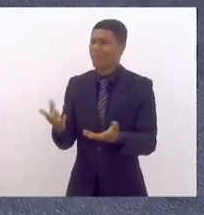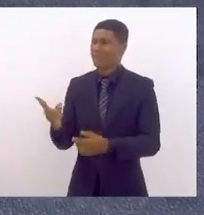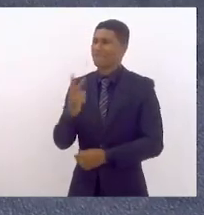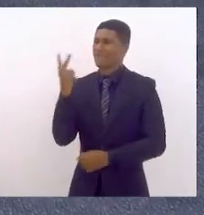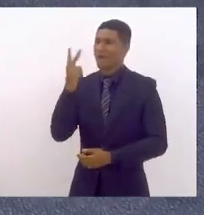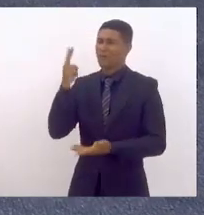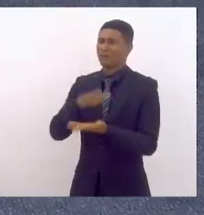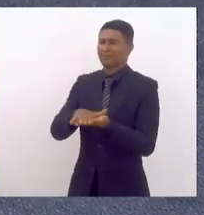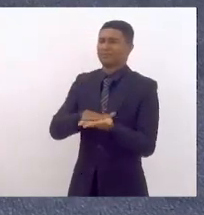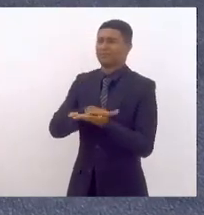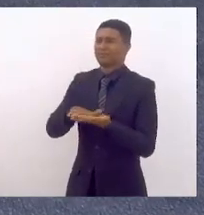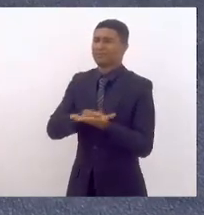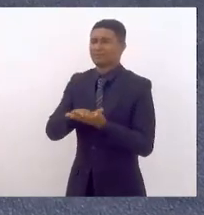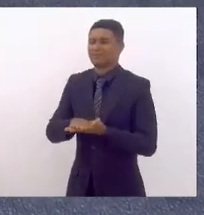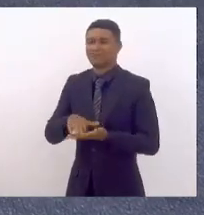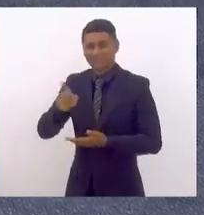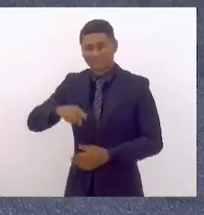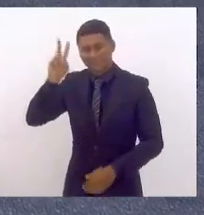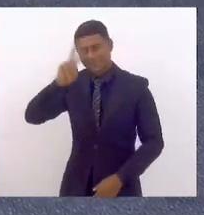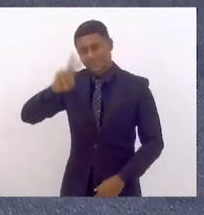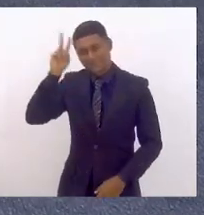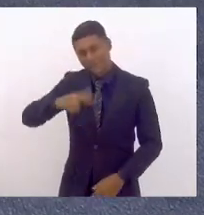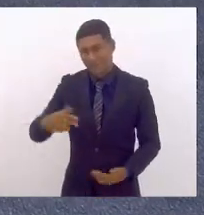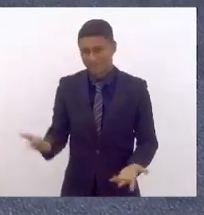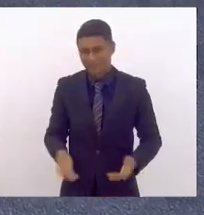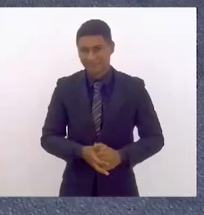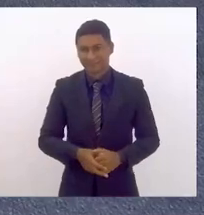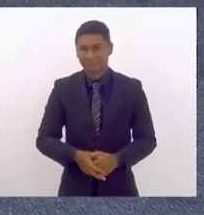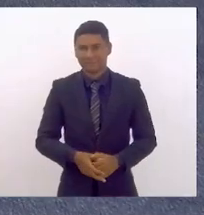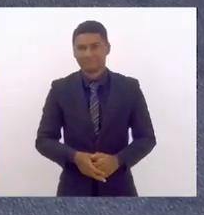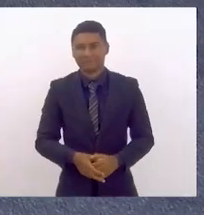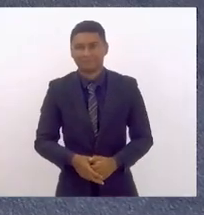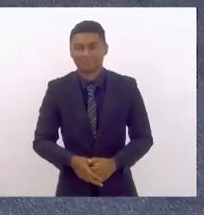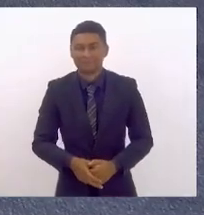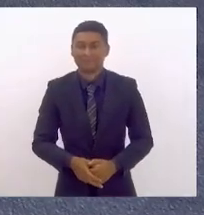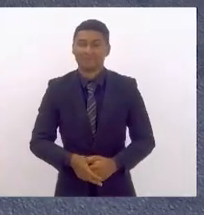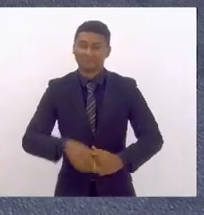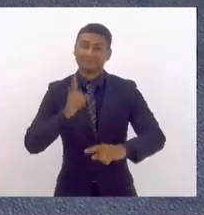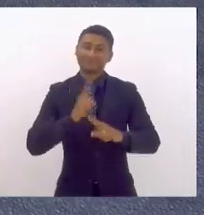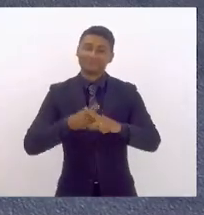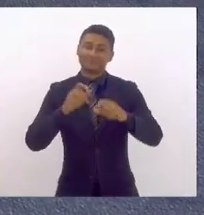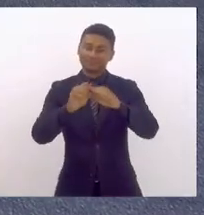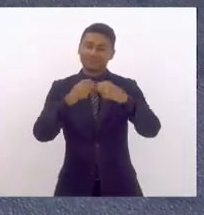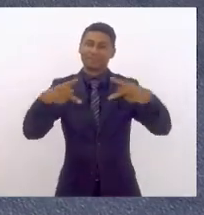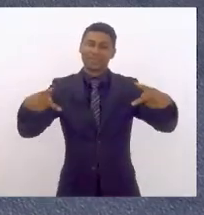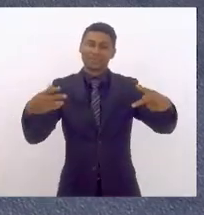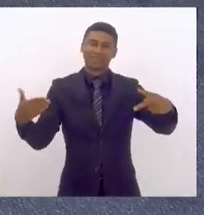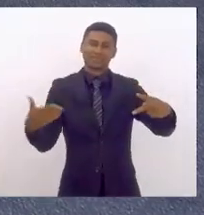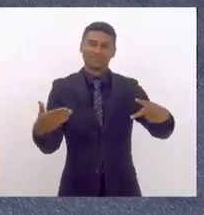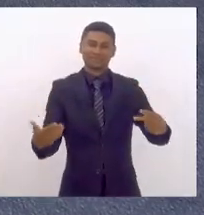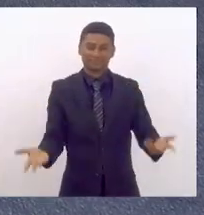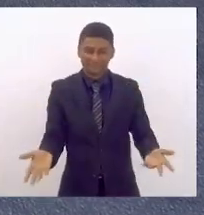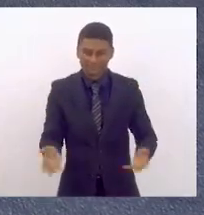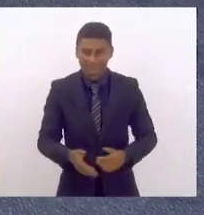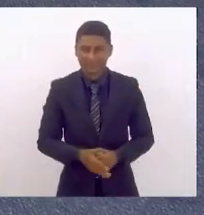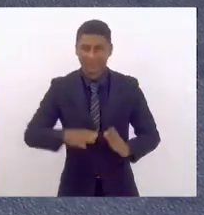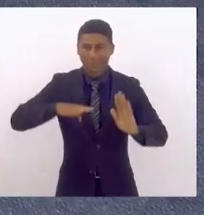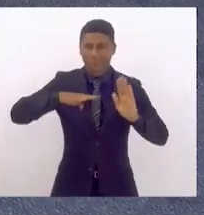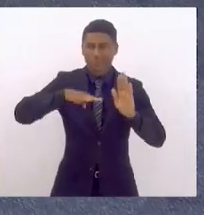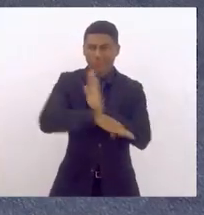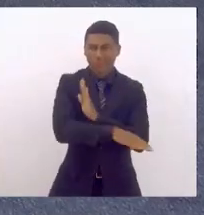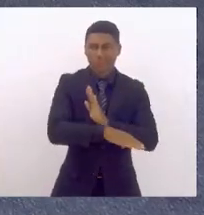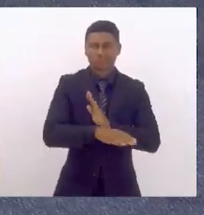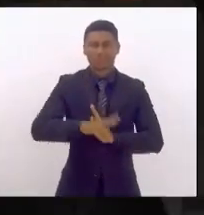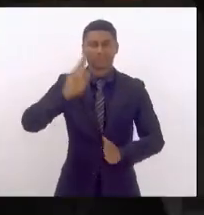e a história Era exatamente encerra-se com o negócio da aposentadoria Então veja é um absurdo